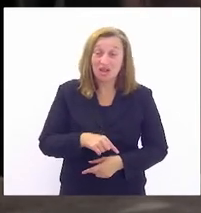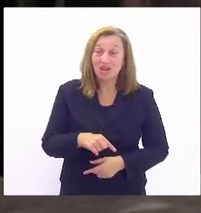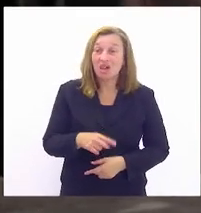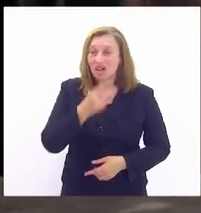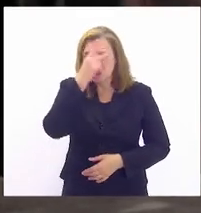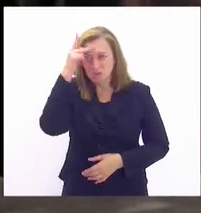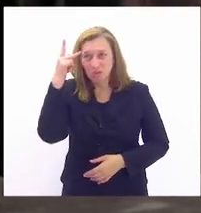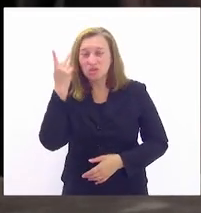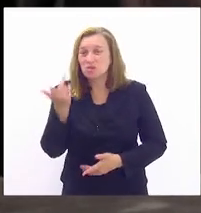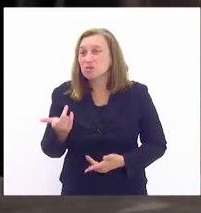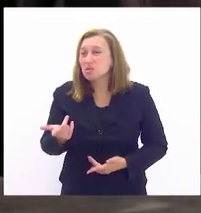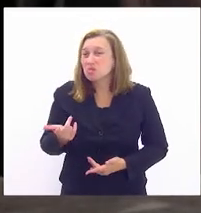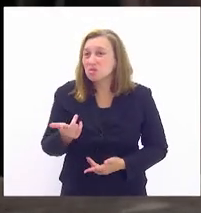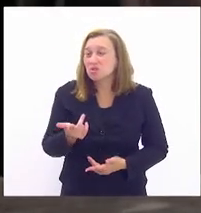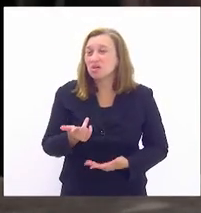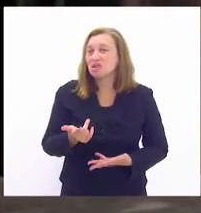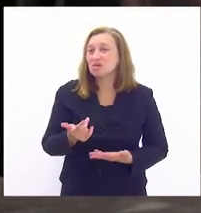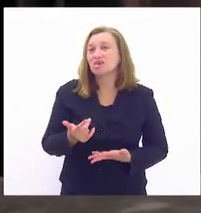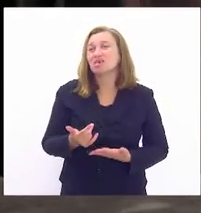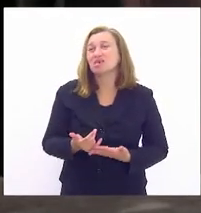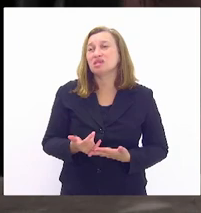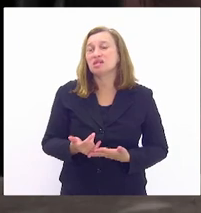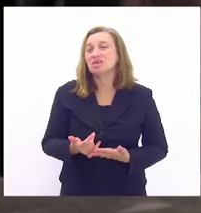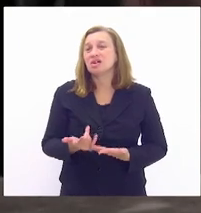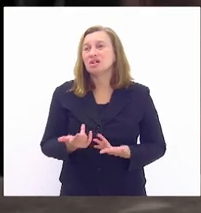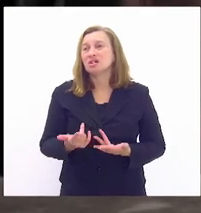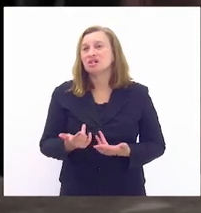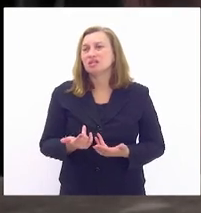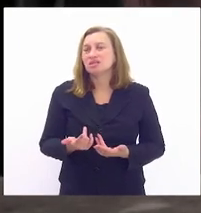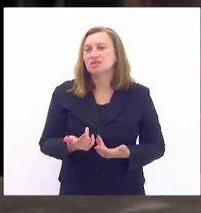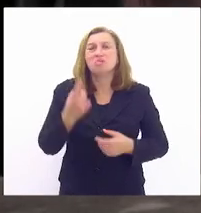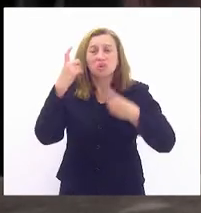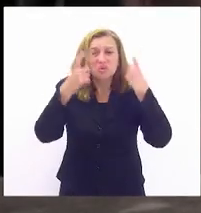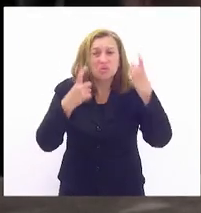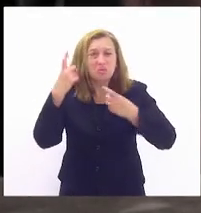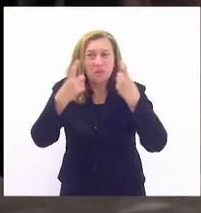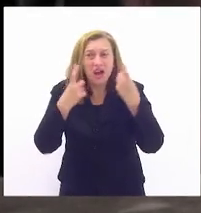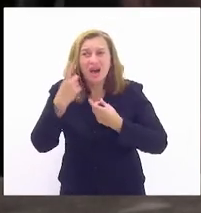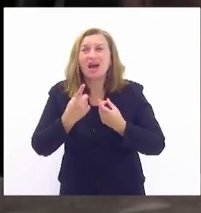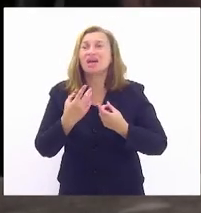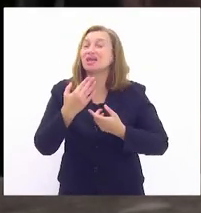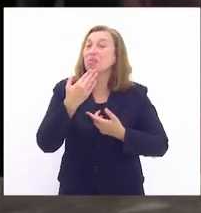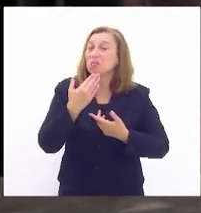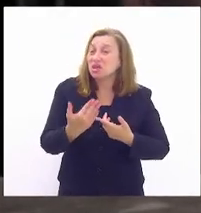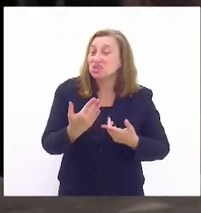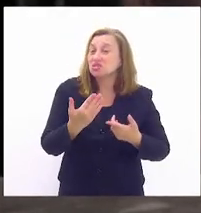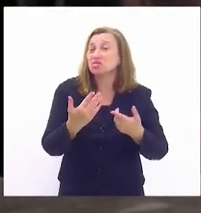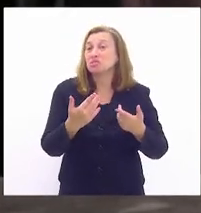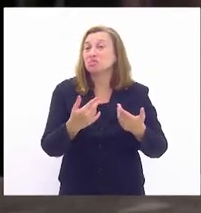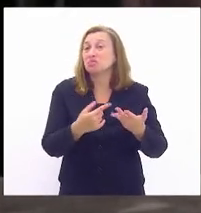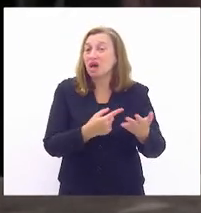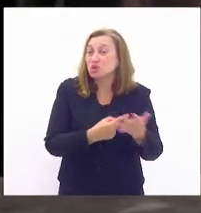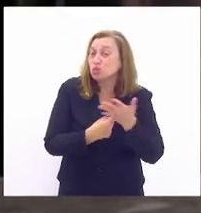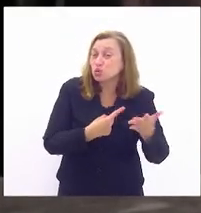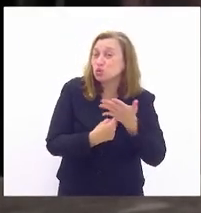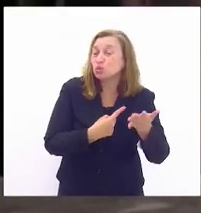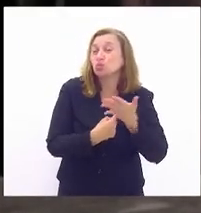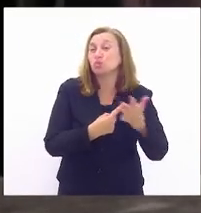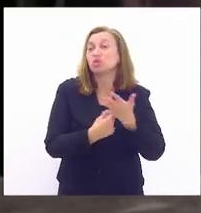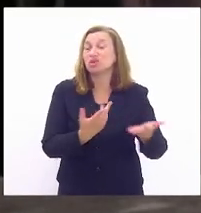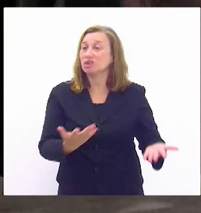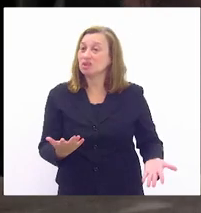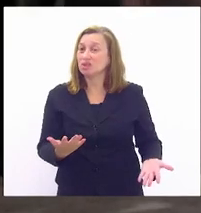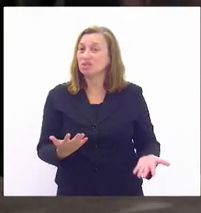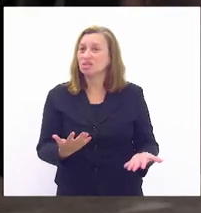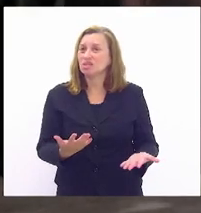estão ficando da idoneidade da companhia, né, e ficam aqui pedindo sanções, né, e sanções